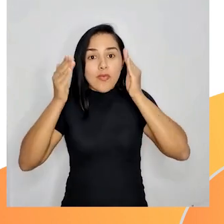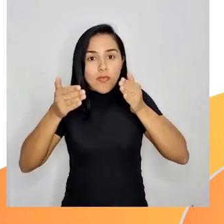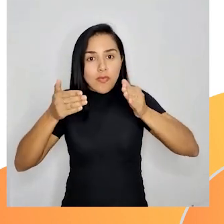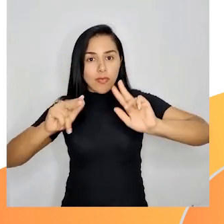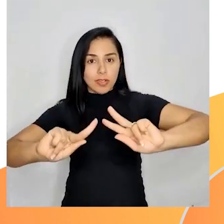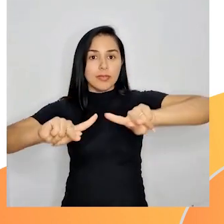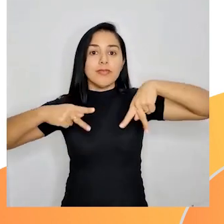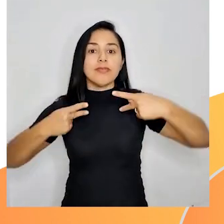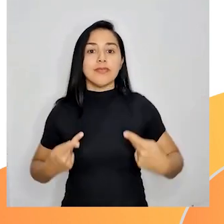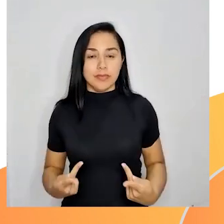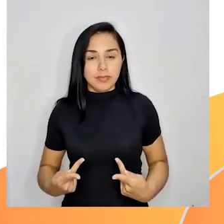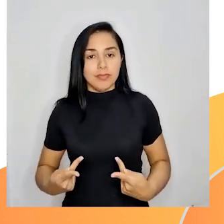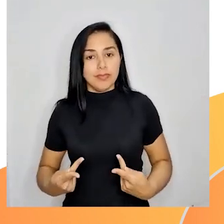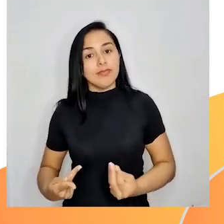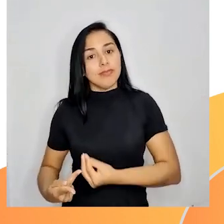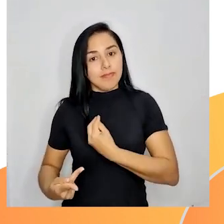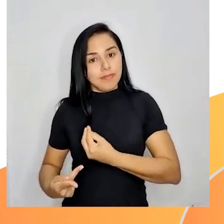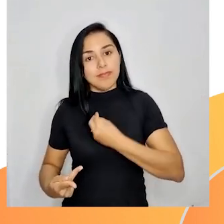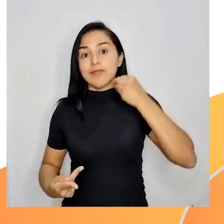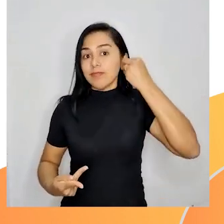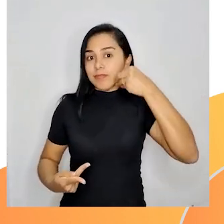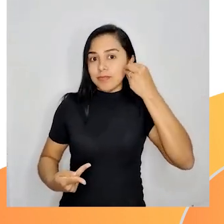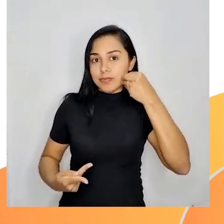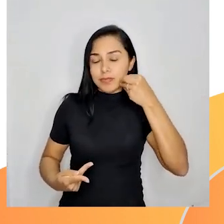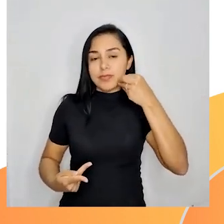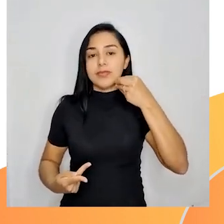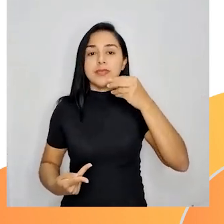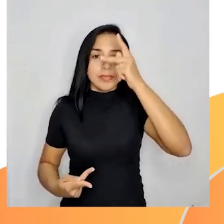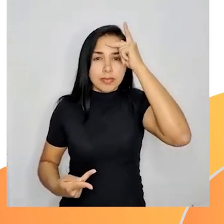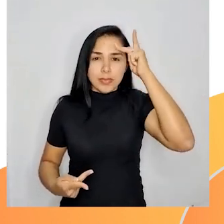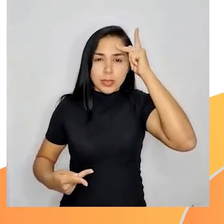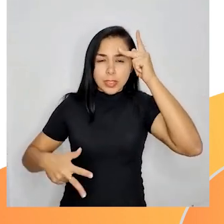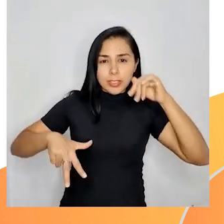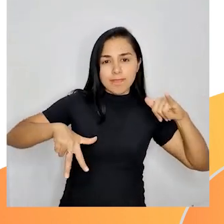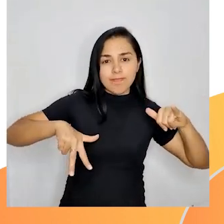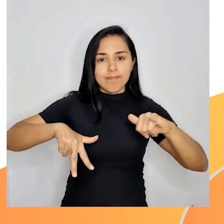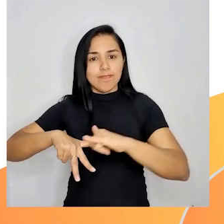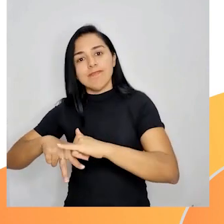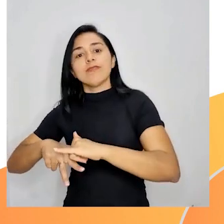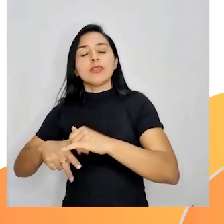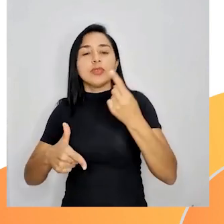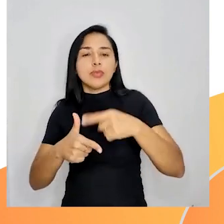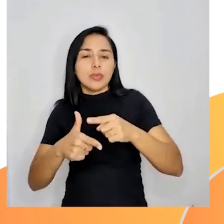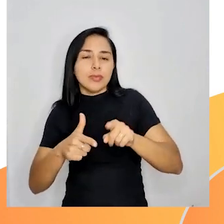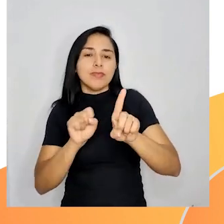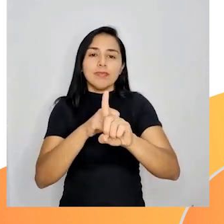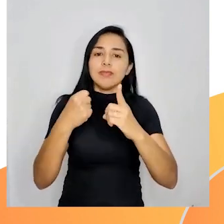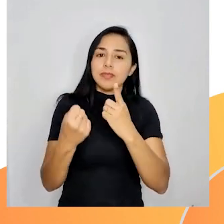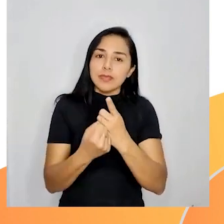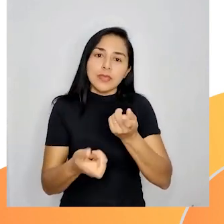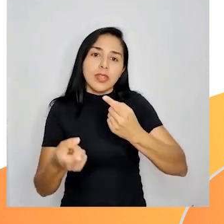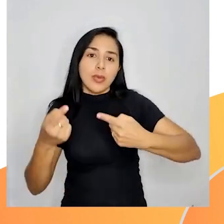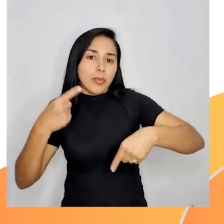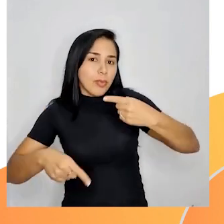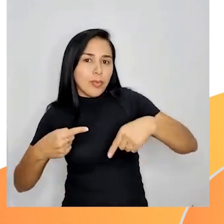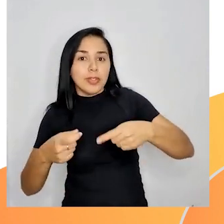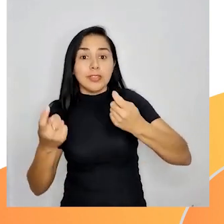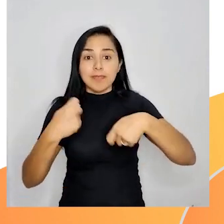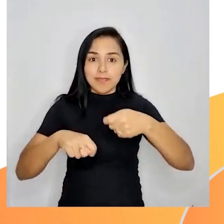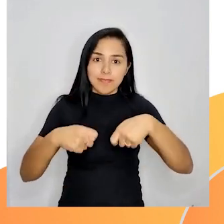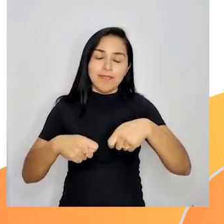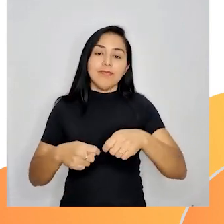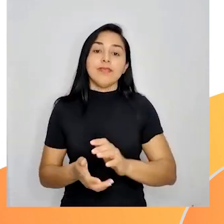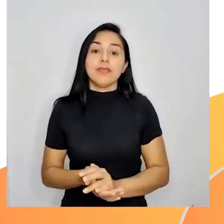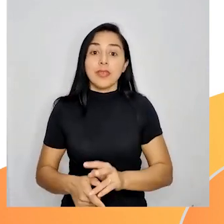homem vítima de uma situação social, econômica, política. Por isso que nós temos